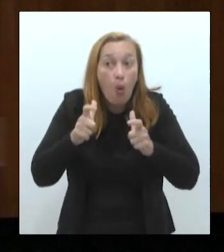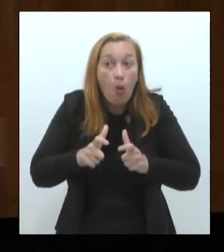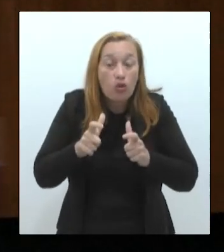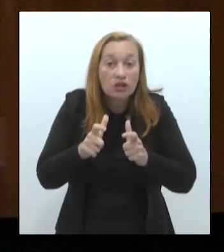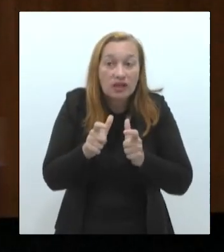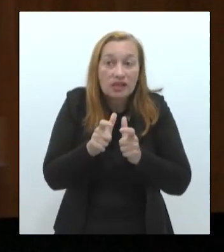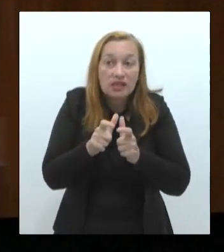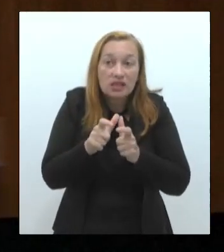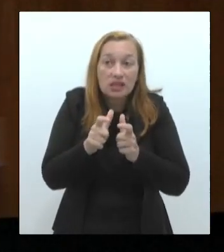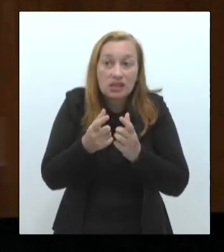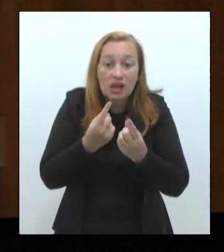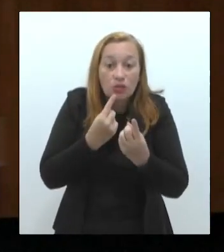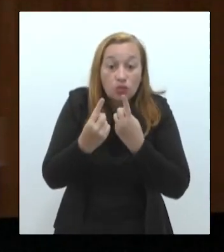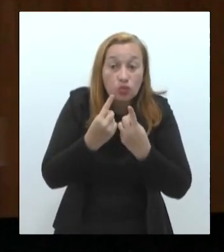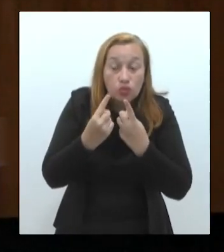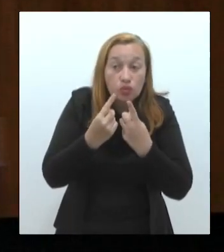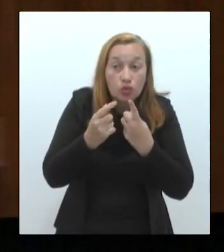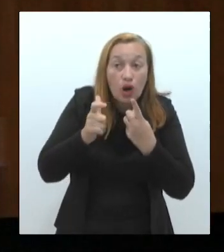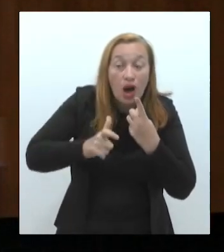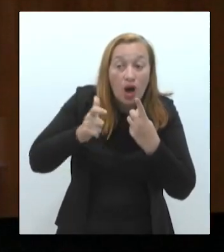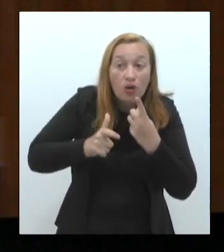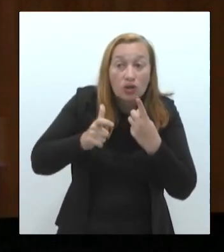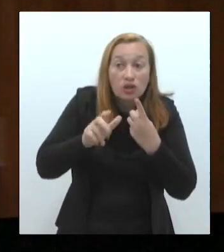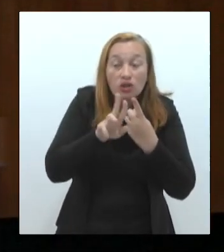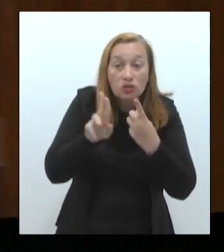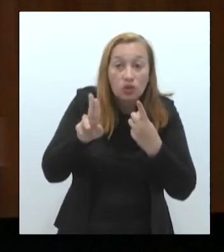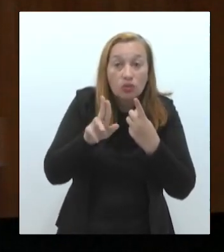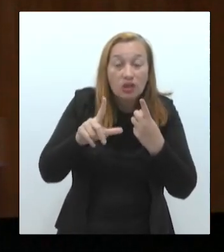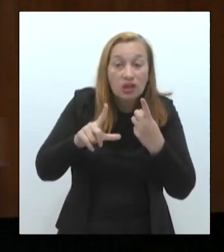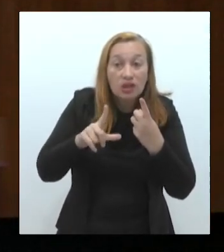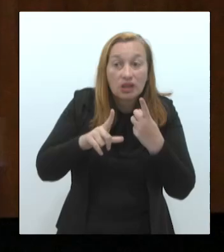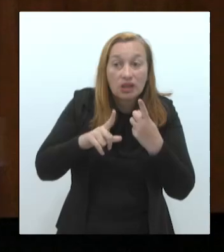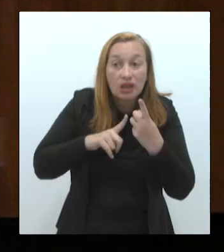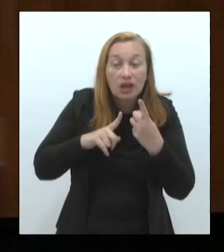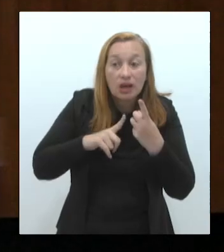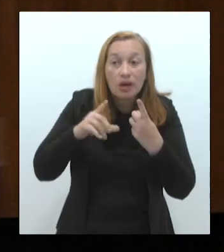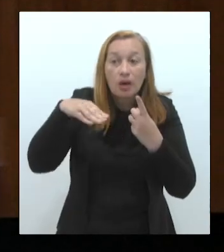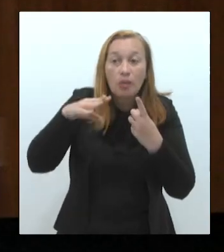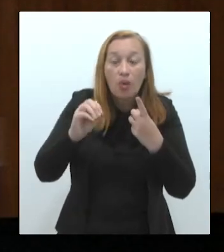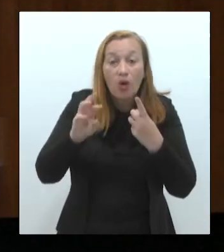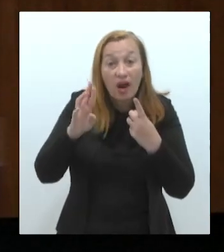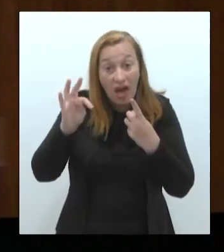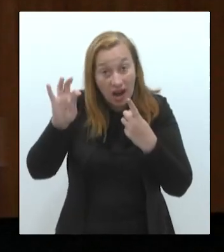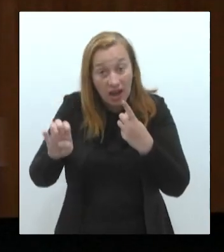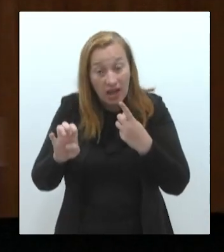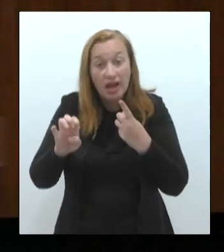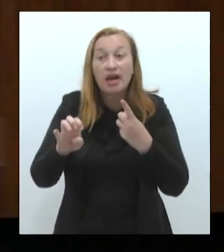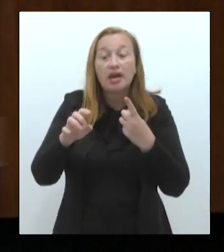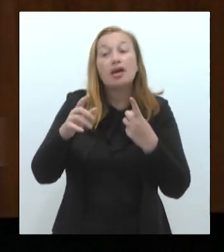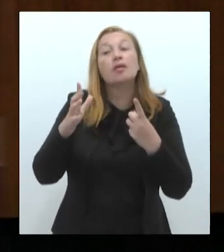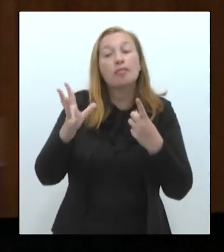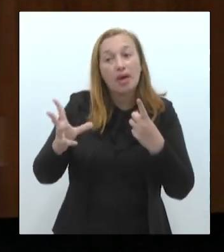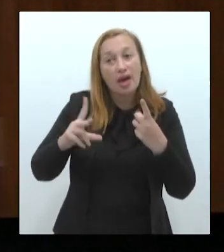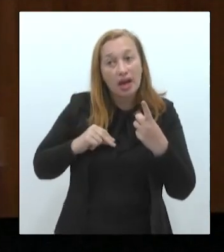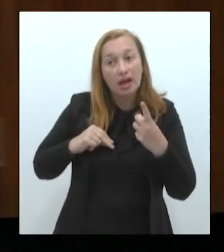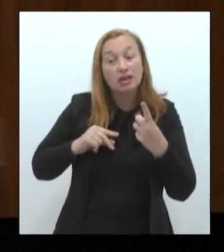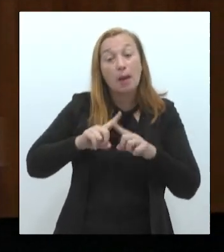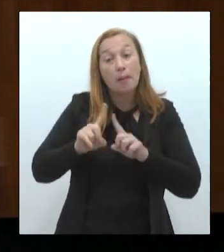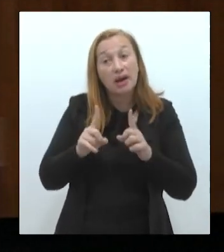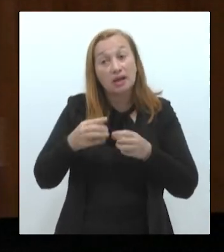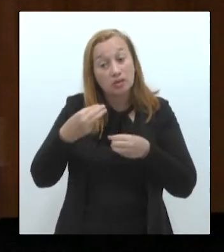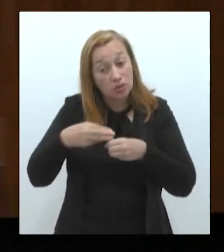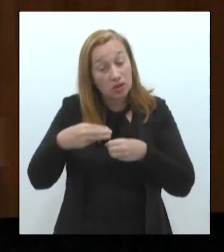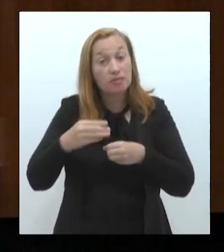trecho que está denominando esse grande nome do Mauro Morelli, que merece, mas só essa questão da questão